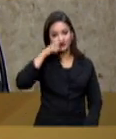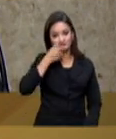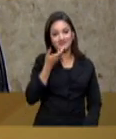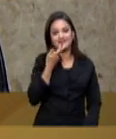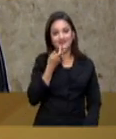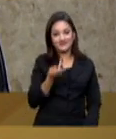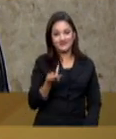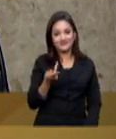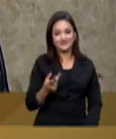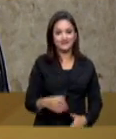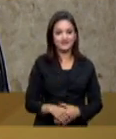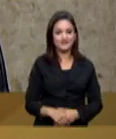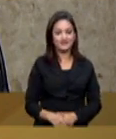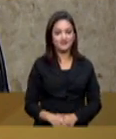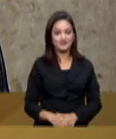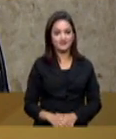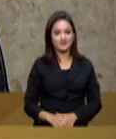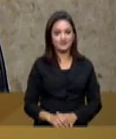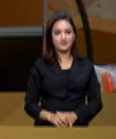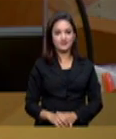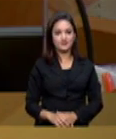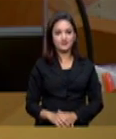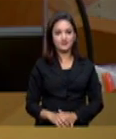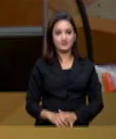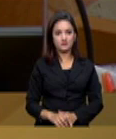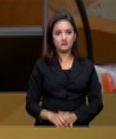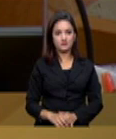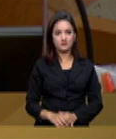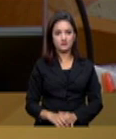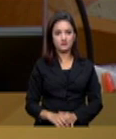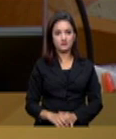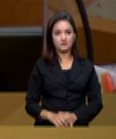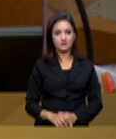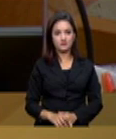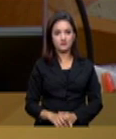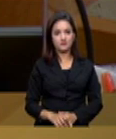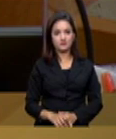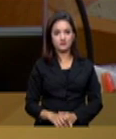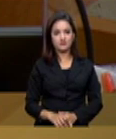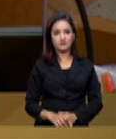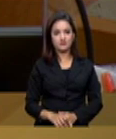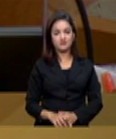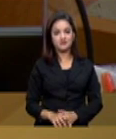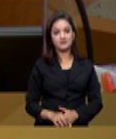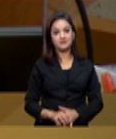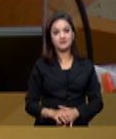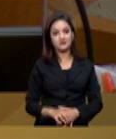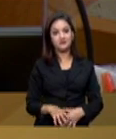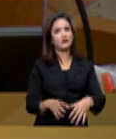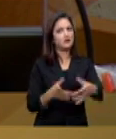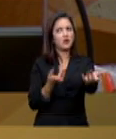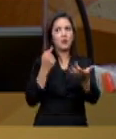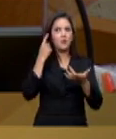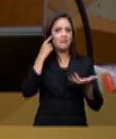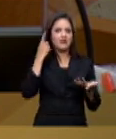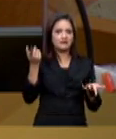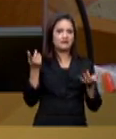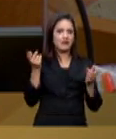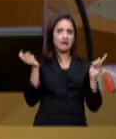Arredonda. Obrigado. Não, na verdade, eu imaginava que a questão fosse mais tranquila